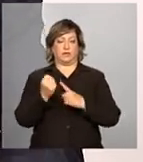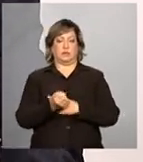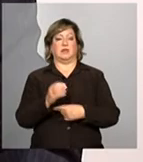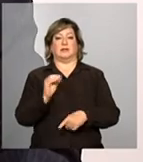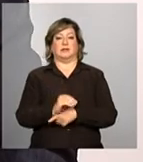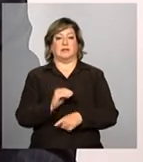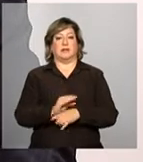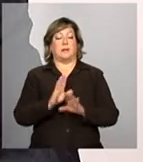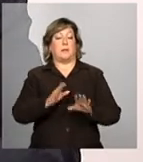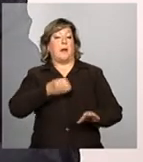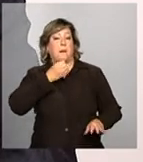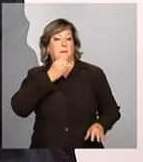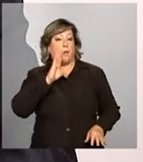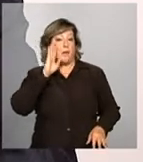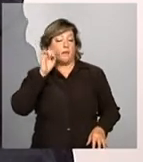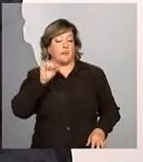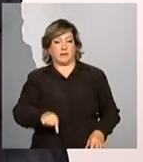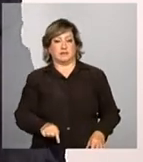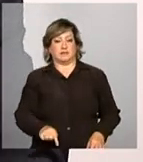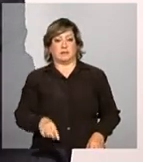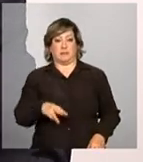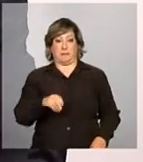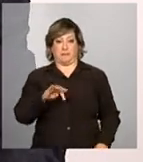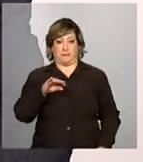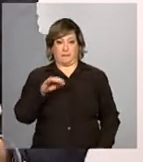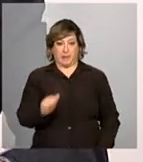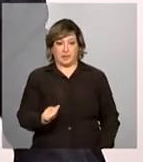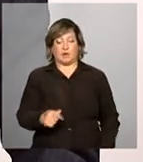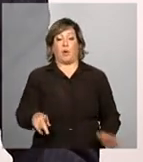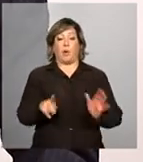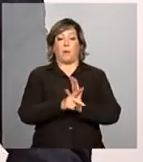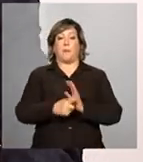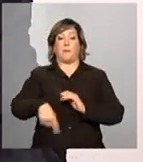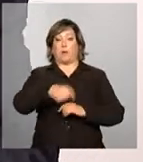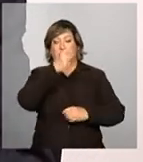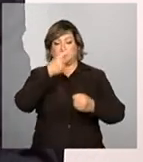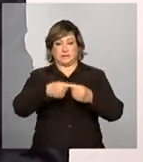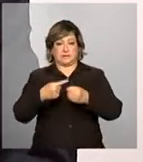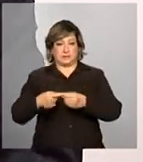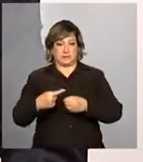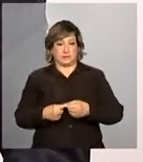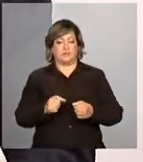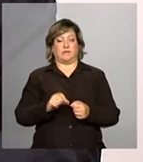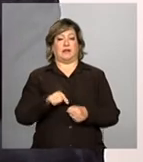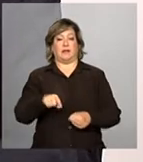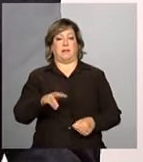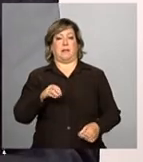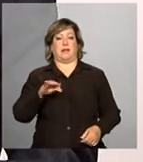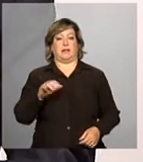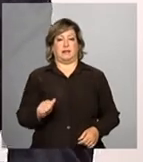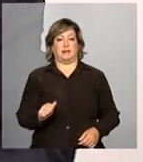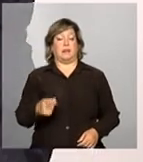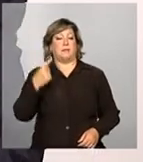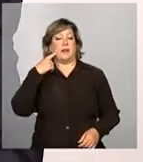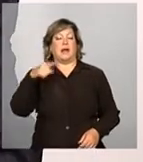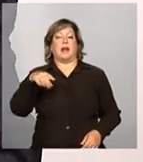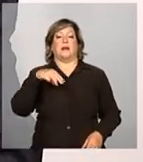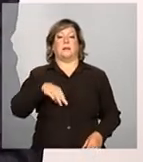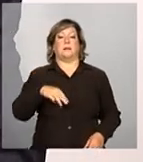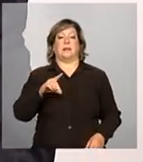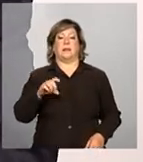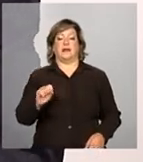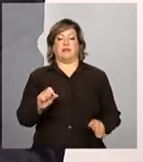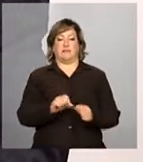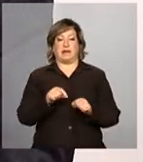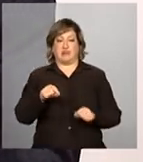geral Mas é bom frisar isso olha a meta os próprios municípios que estão aderindo a meta porque às vezes a gente pode imaginar não então é o ministério é determinando